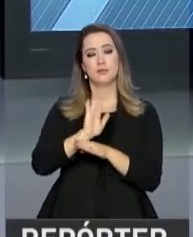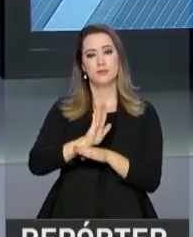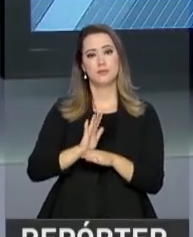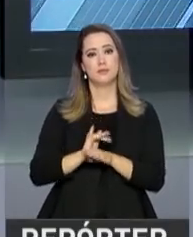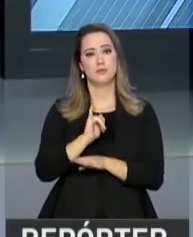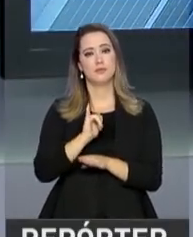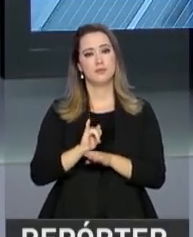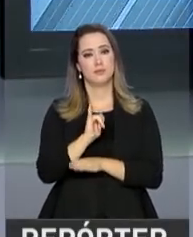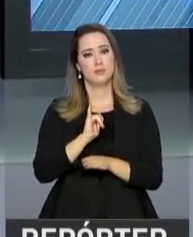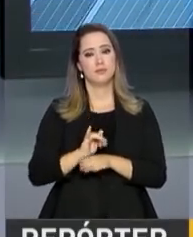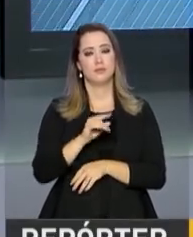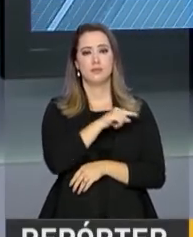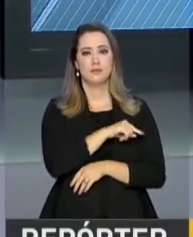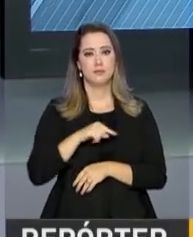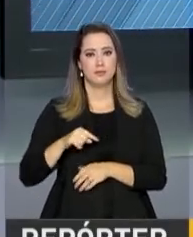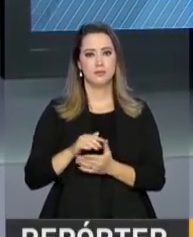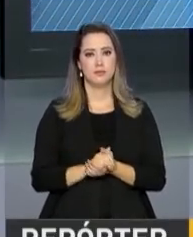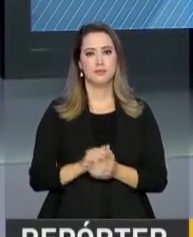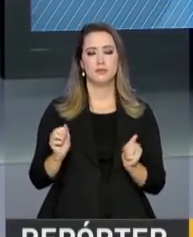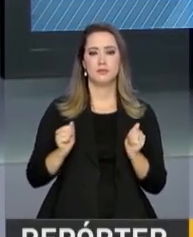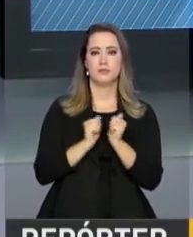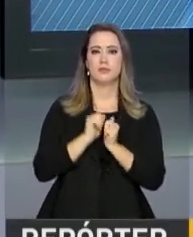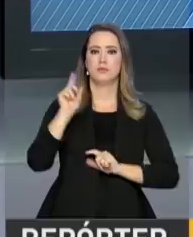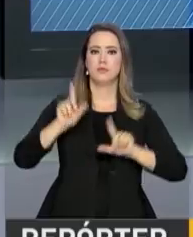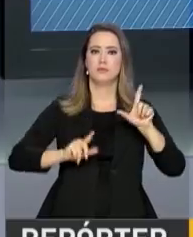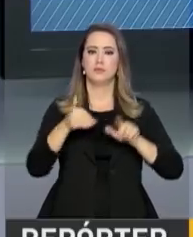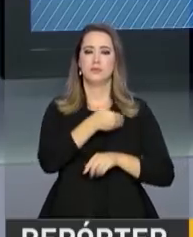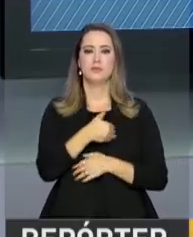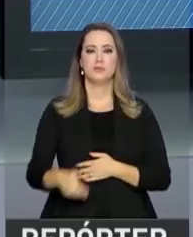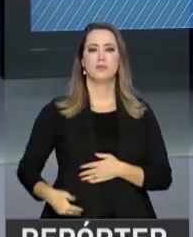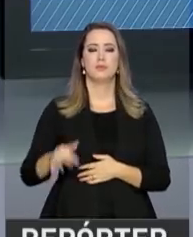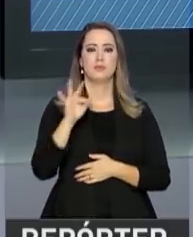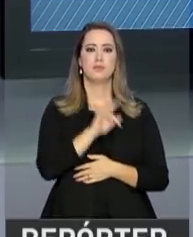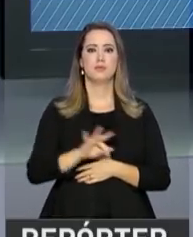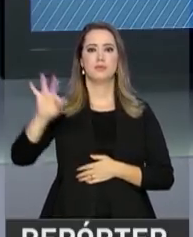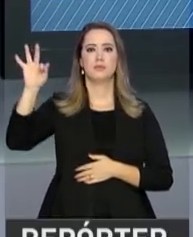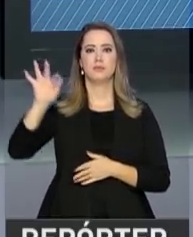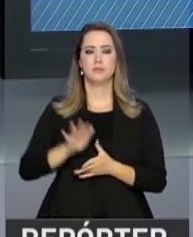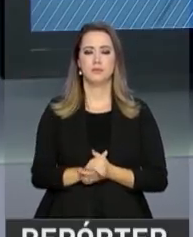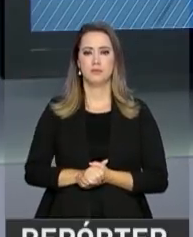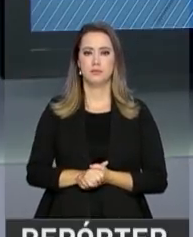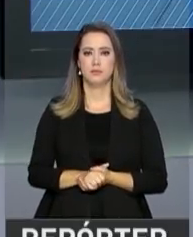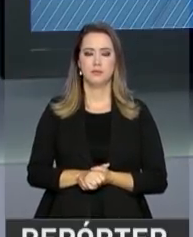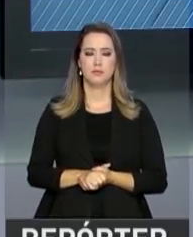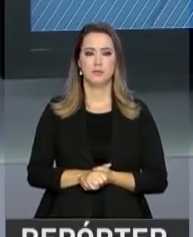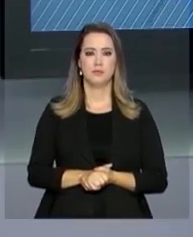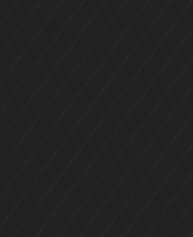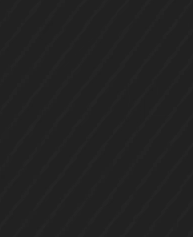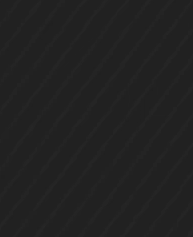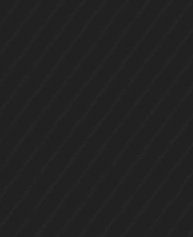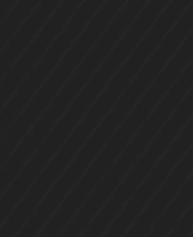pode rever as reportagens no youtube continue com a gente aqui na nbr a tv do governo federal